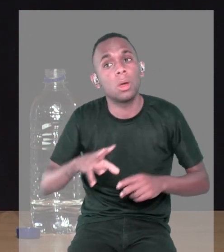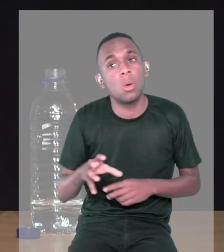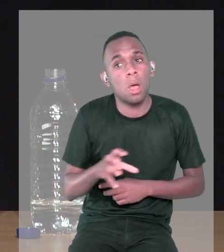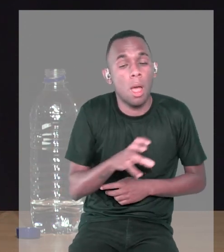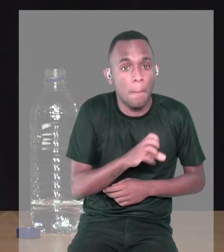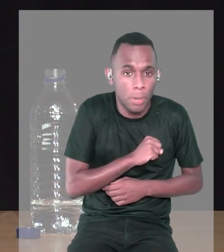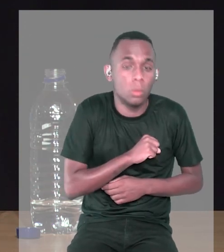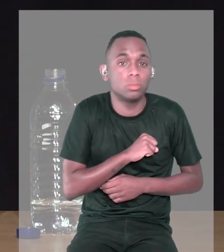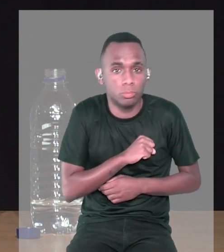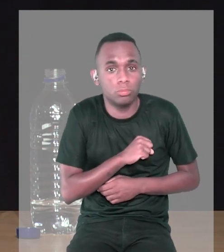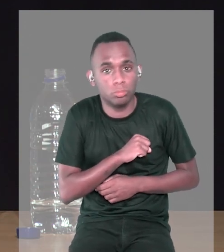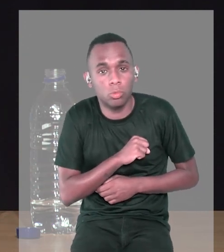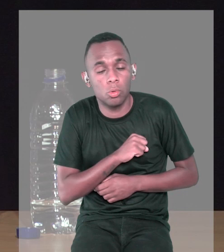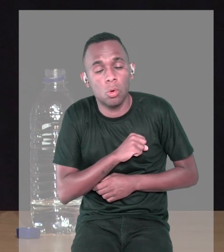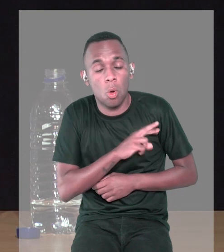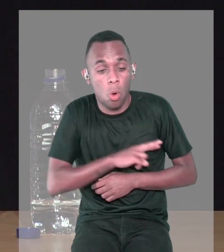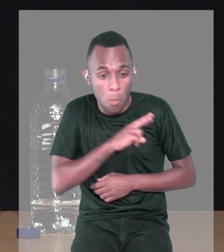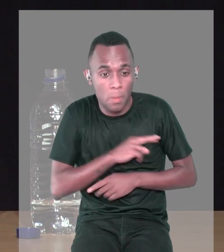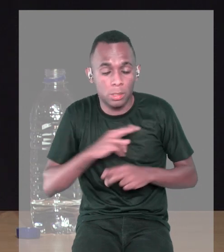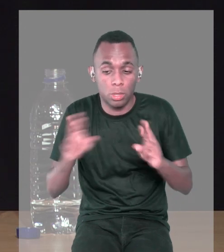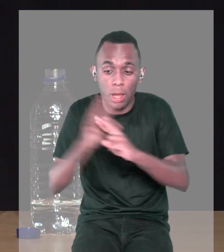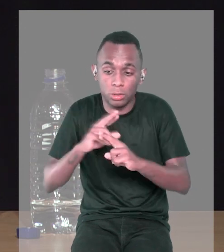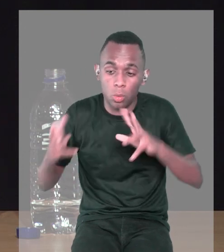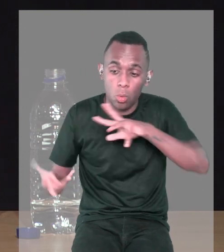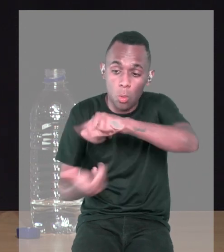uma outra dimensão que é a do amor ao